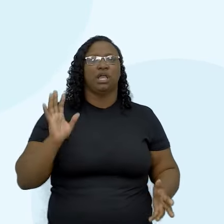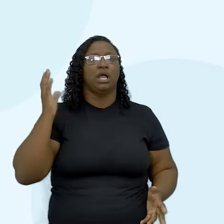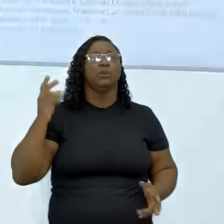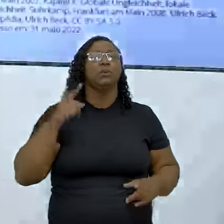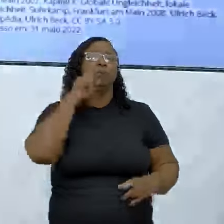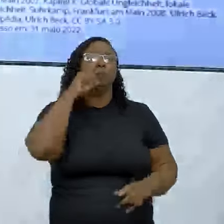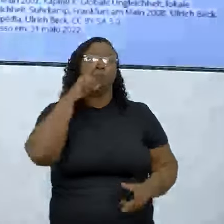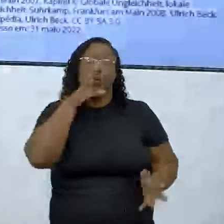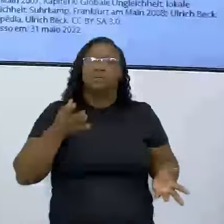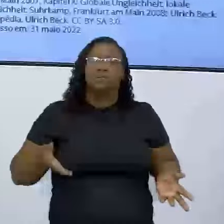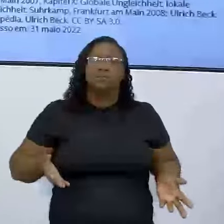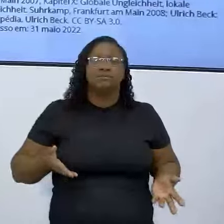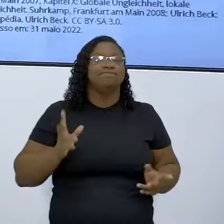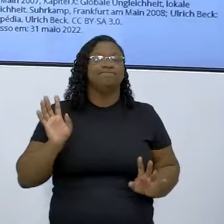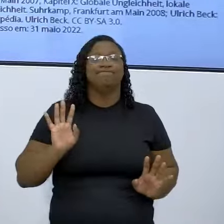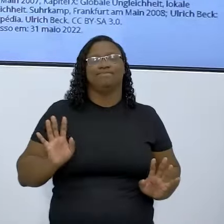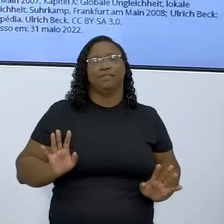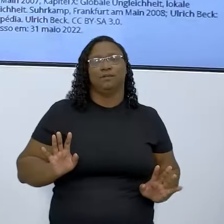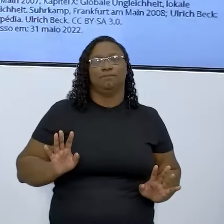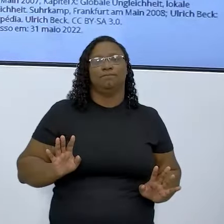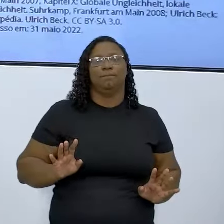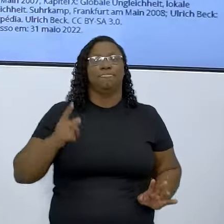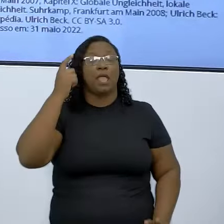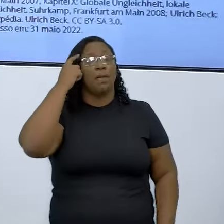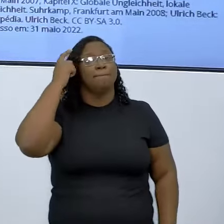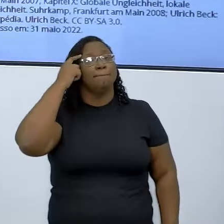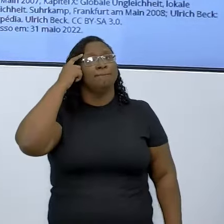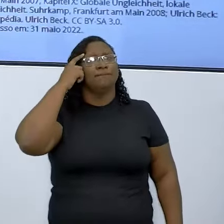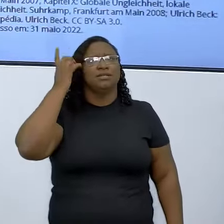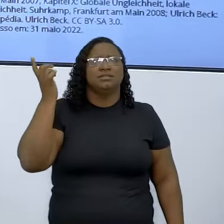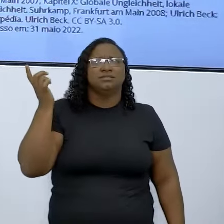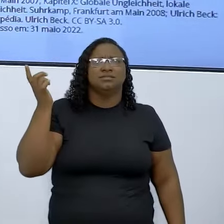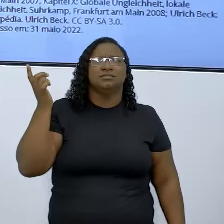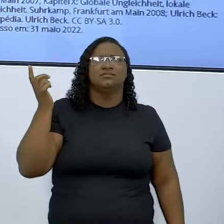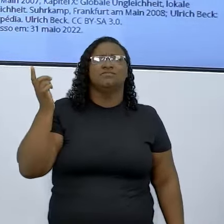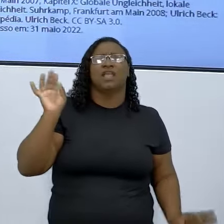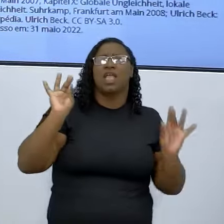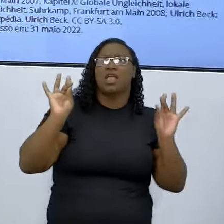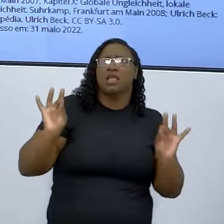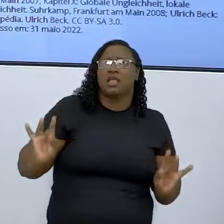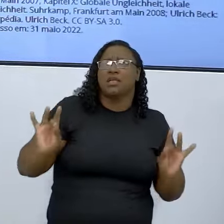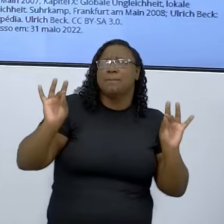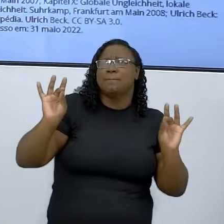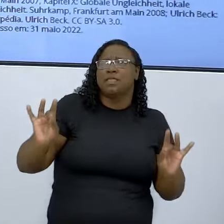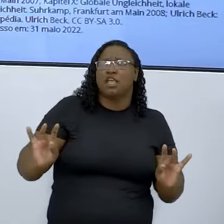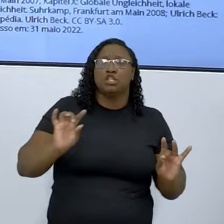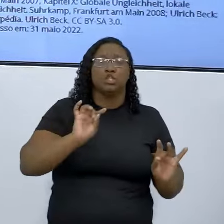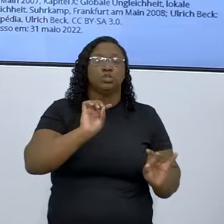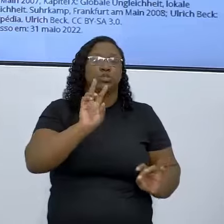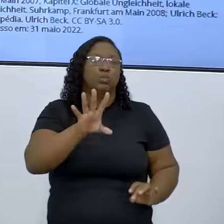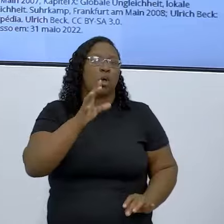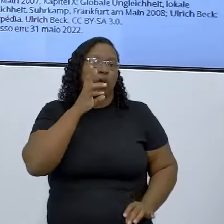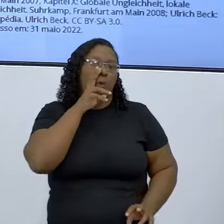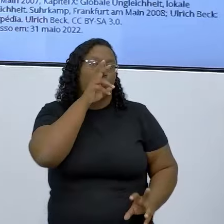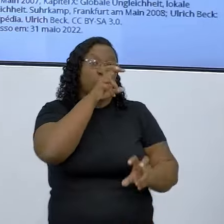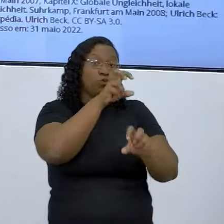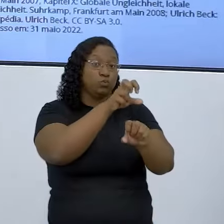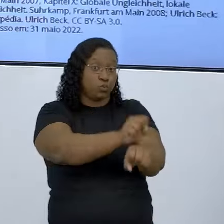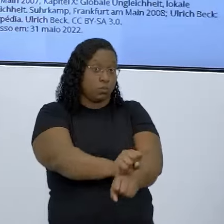aí a gente acaba tendo essa falsa ideia de simplicidade, que é só você se esforçar e ser uma